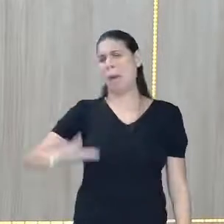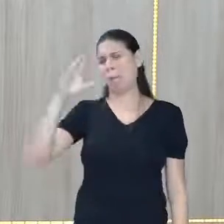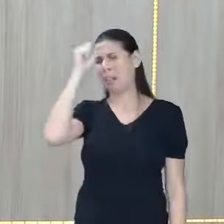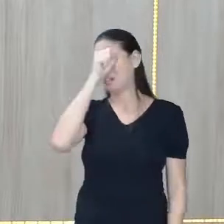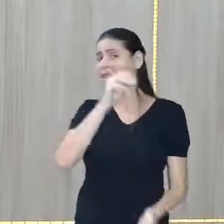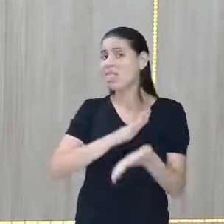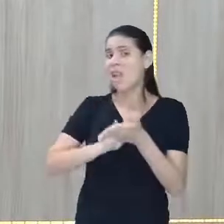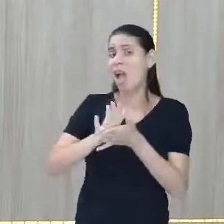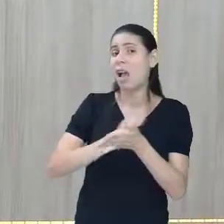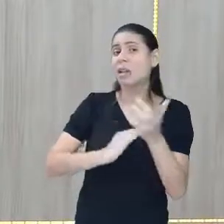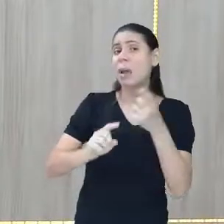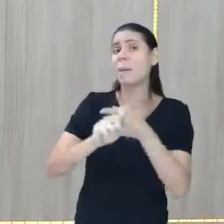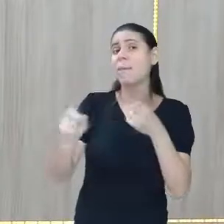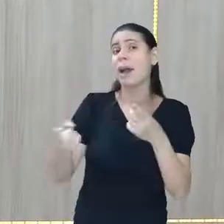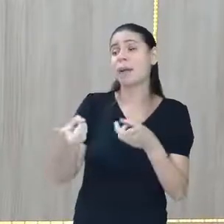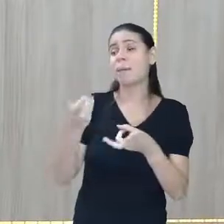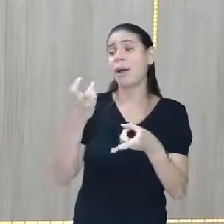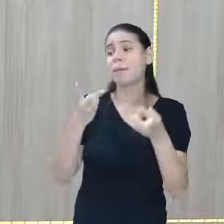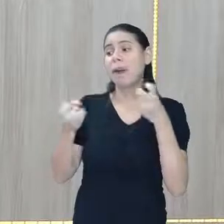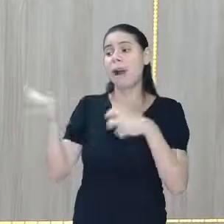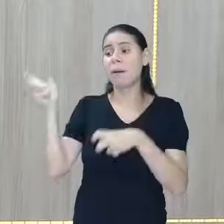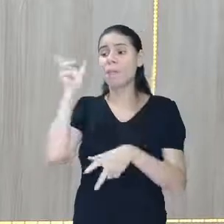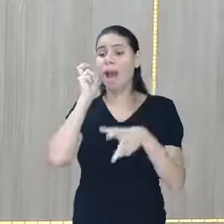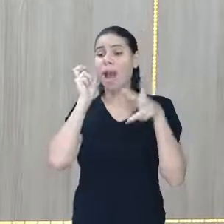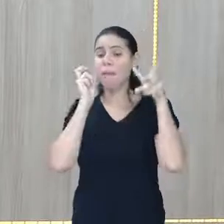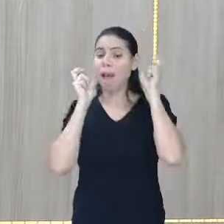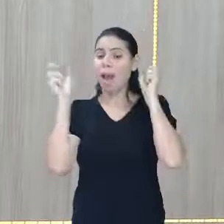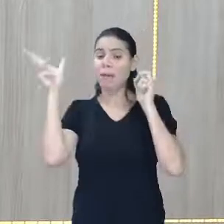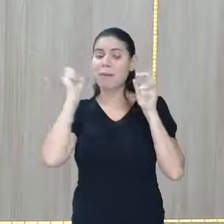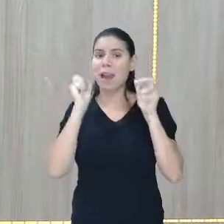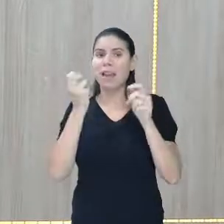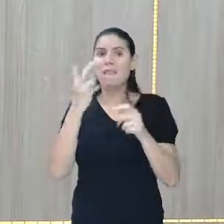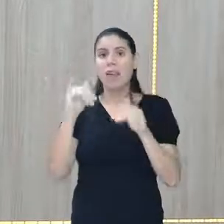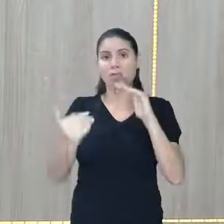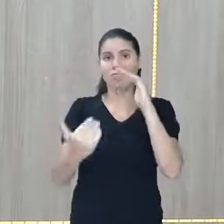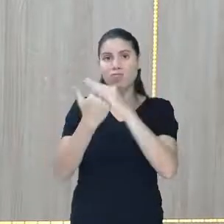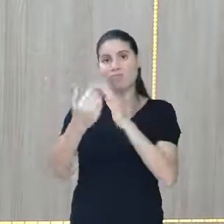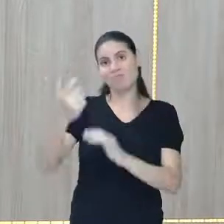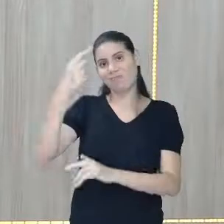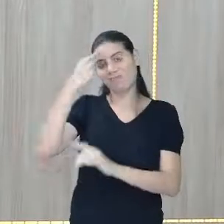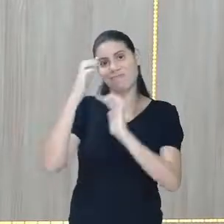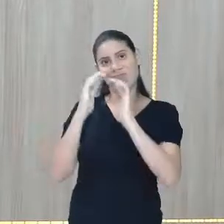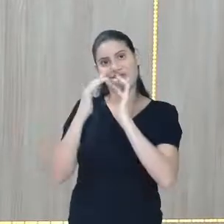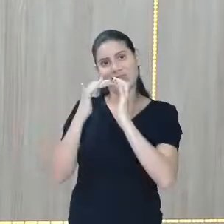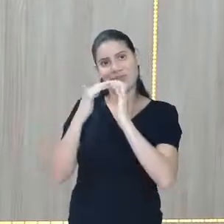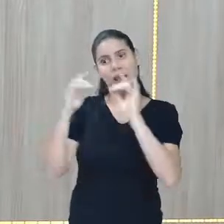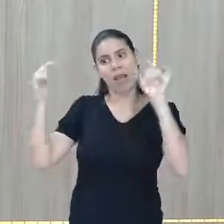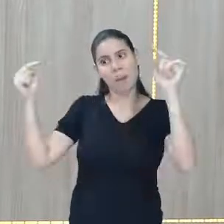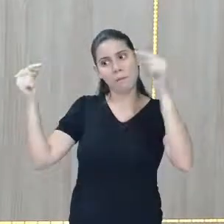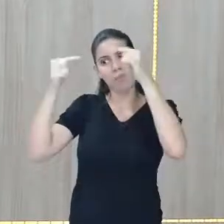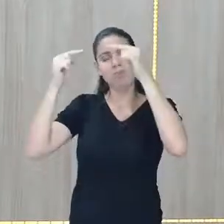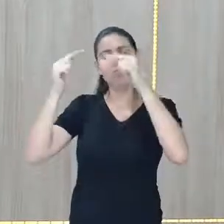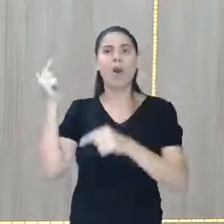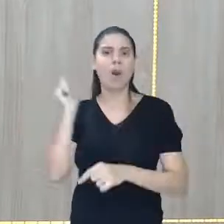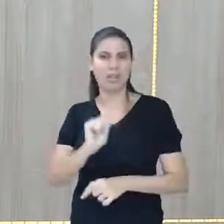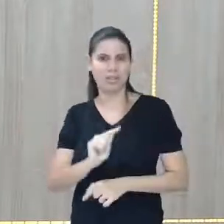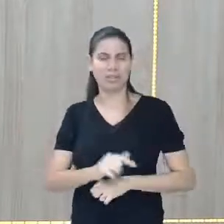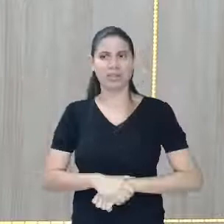referências de fala, de entonação, de palavras já estão na sua cabeça. Com o tempo você vai ligar uma coisa a outra, tá?